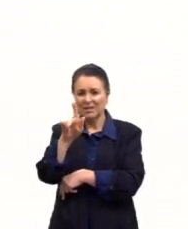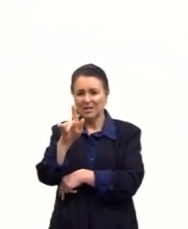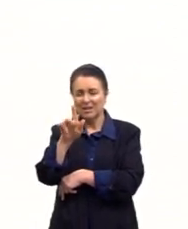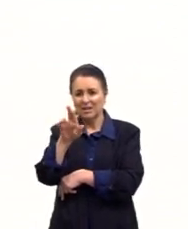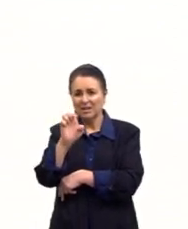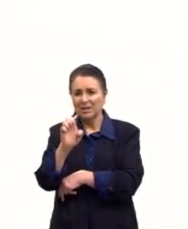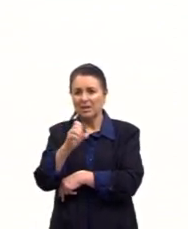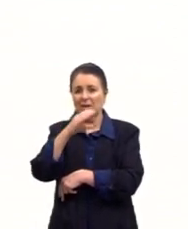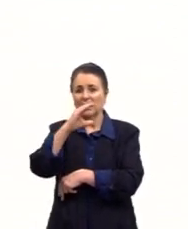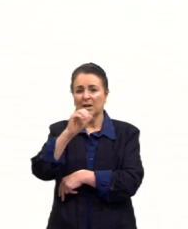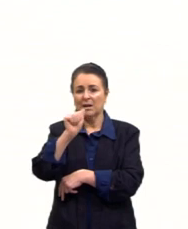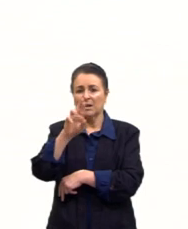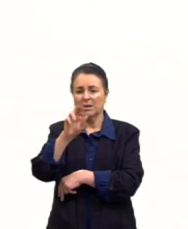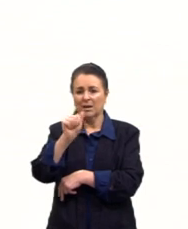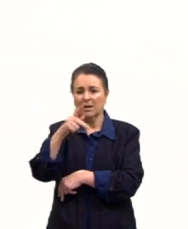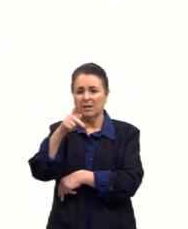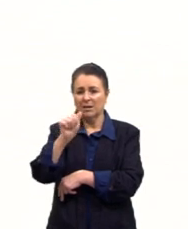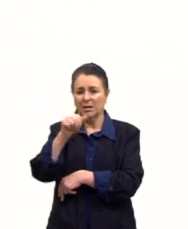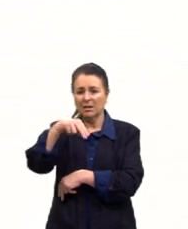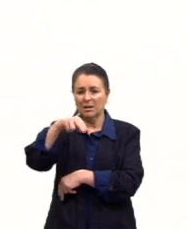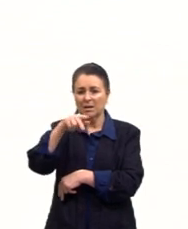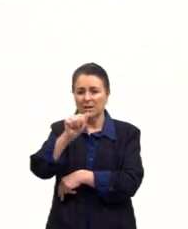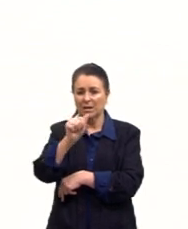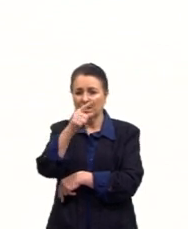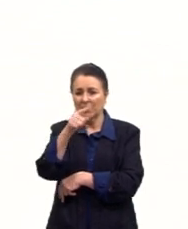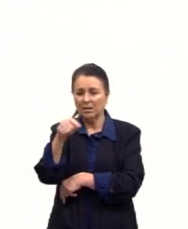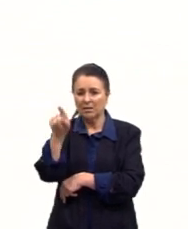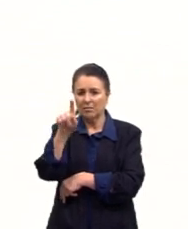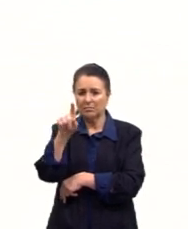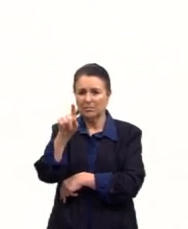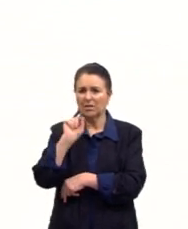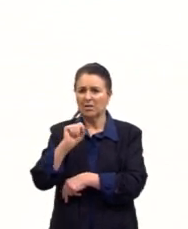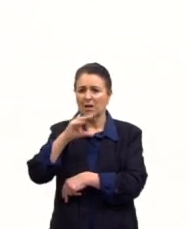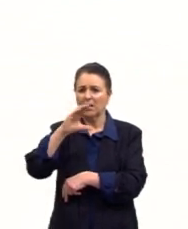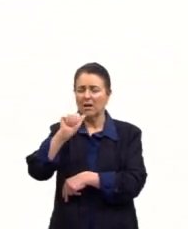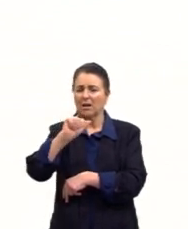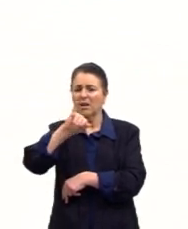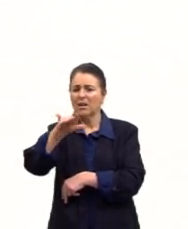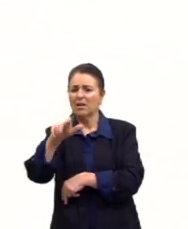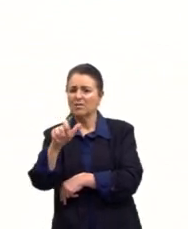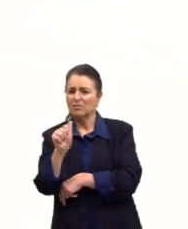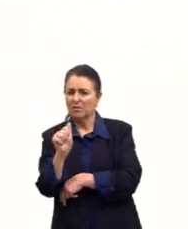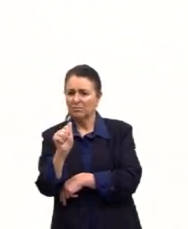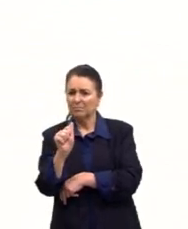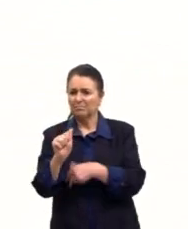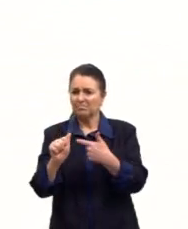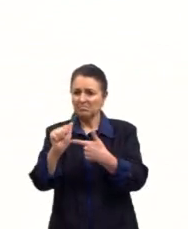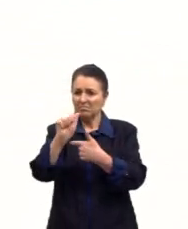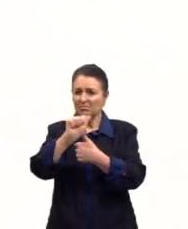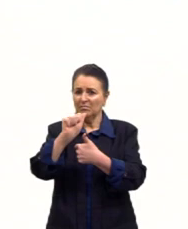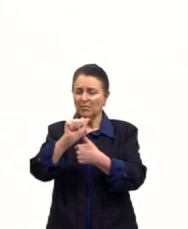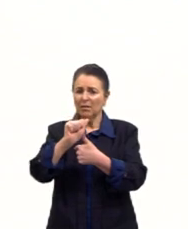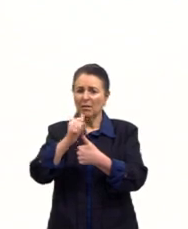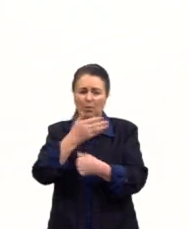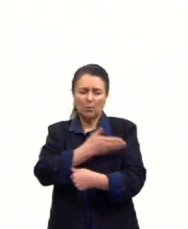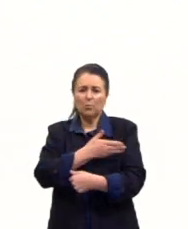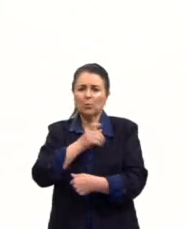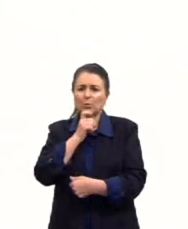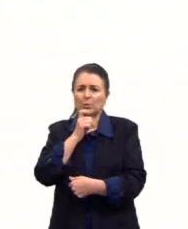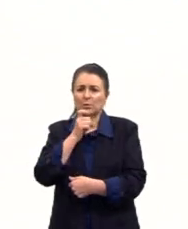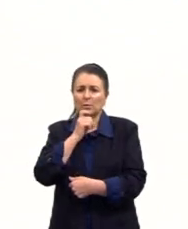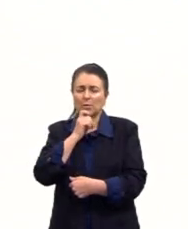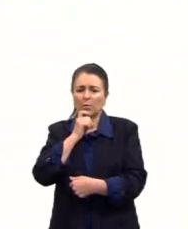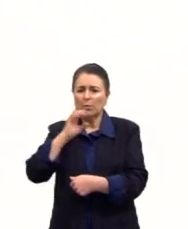carapanã né O que que é é cajá é uma blusa de frio é pernilongo ou